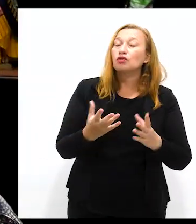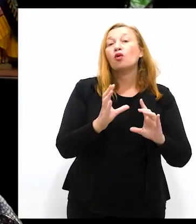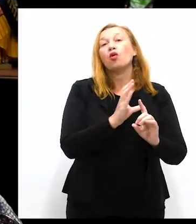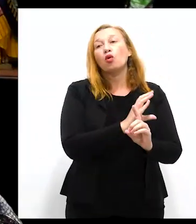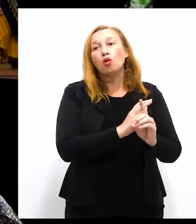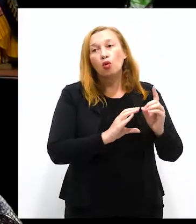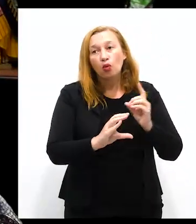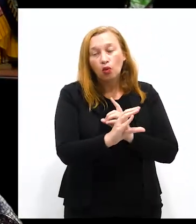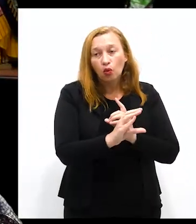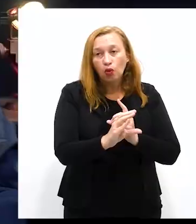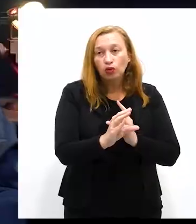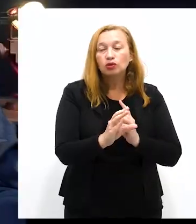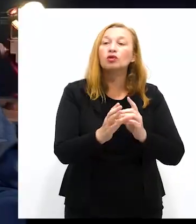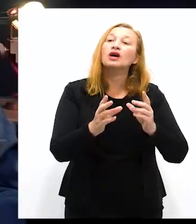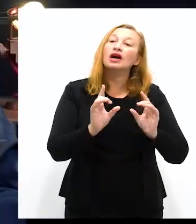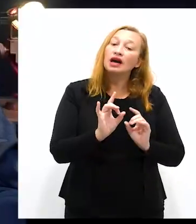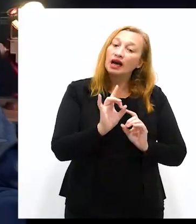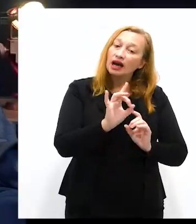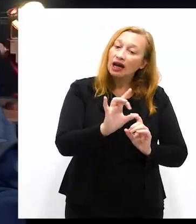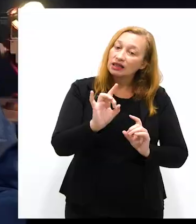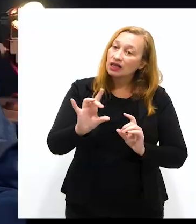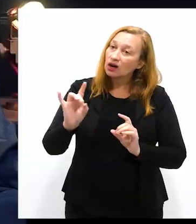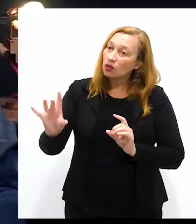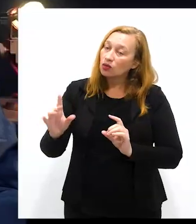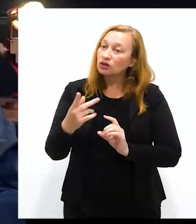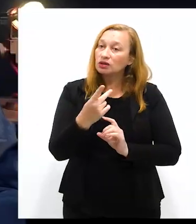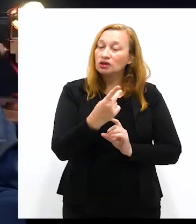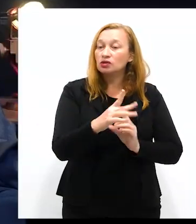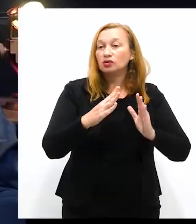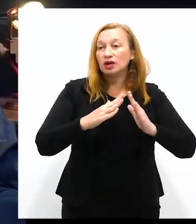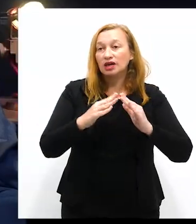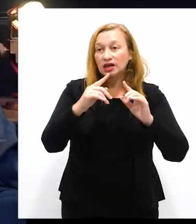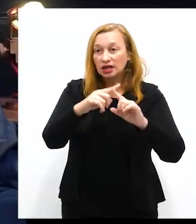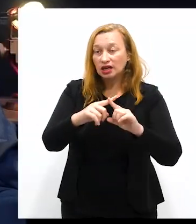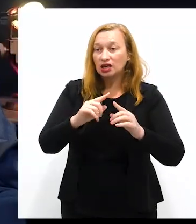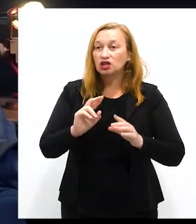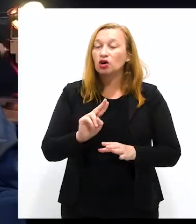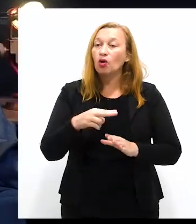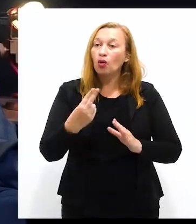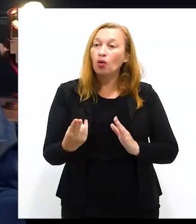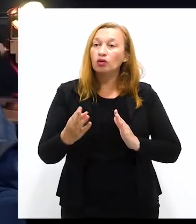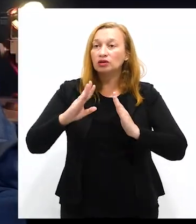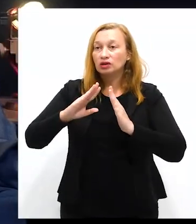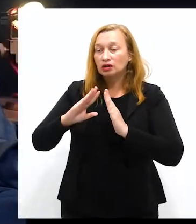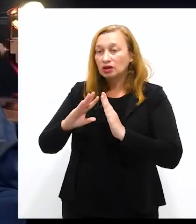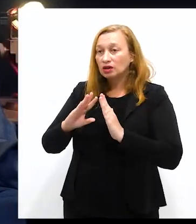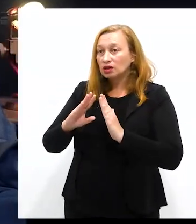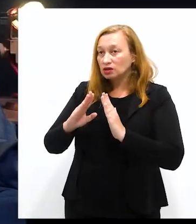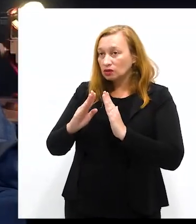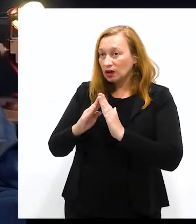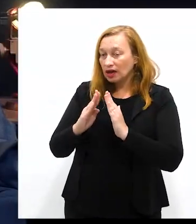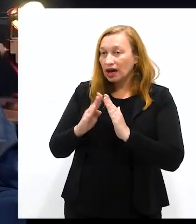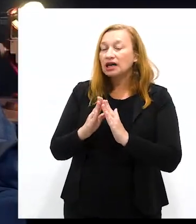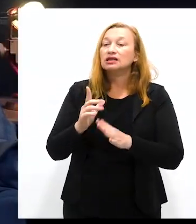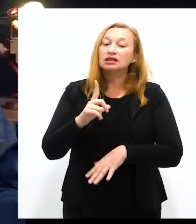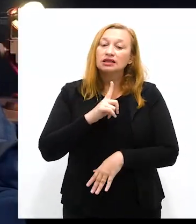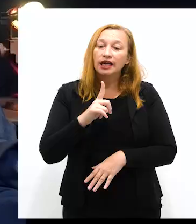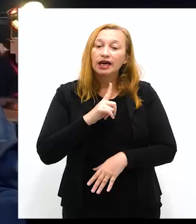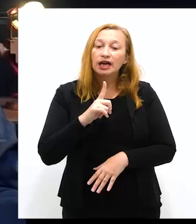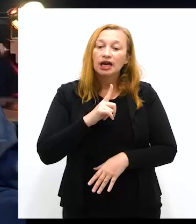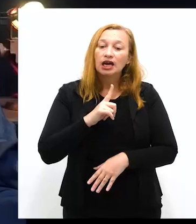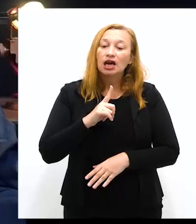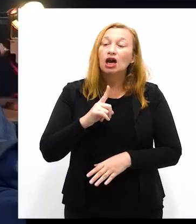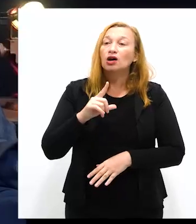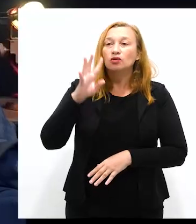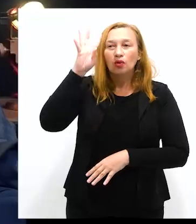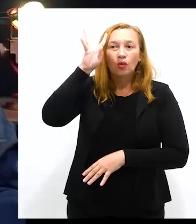ajudar. Quando for o sagrado, que nós vamos entrar agora, já estamos, né, dentro da Quaresma, e esse ano coincidiu